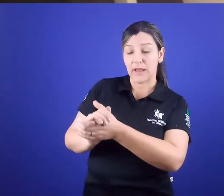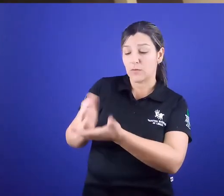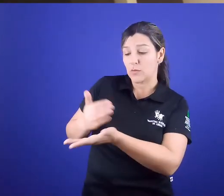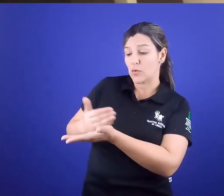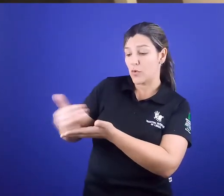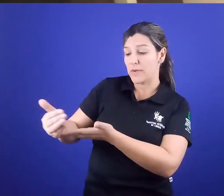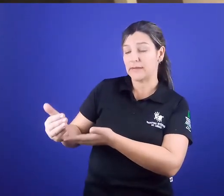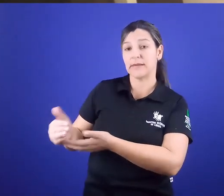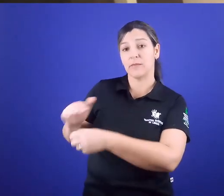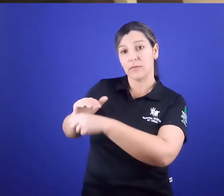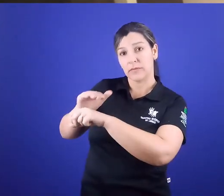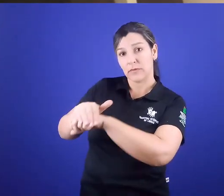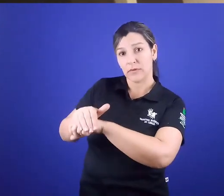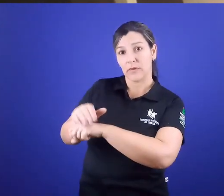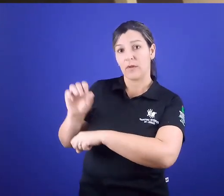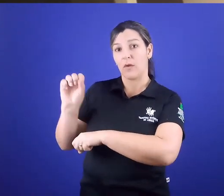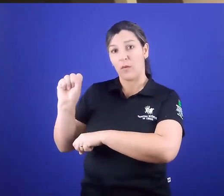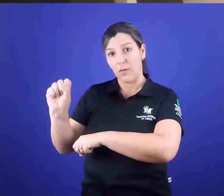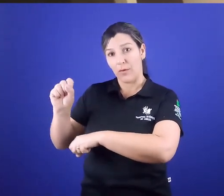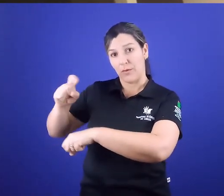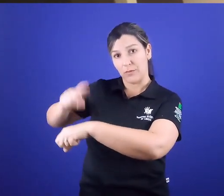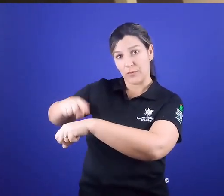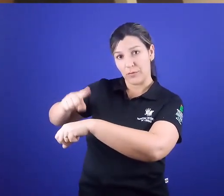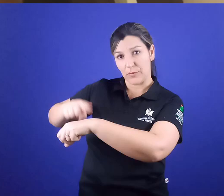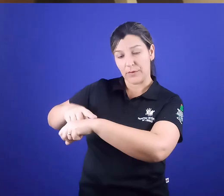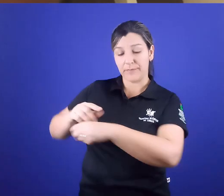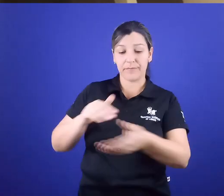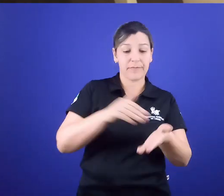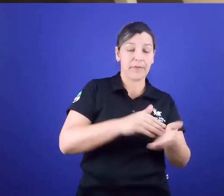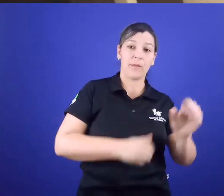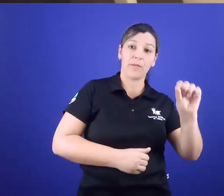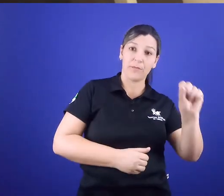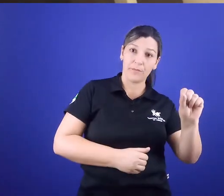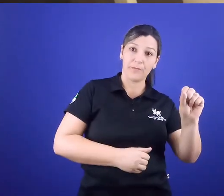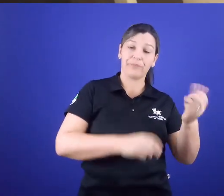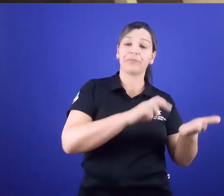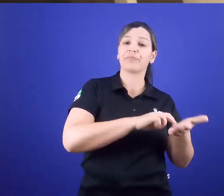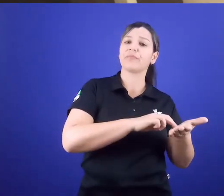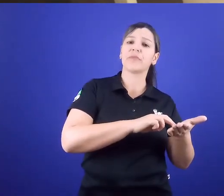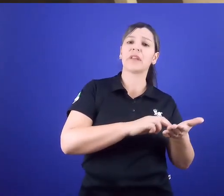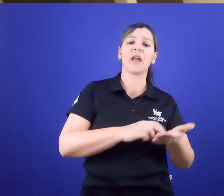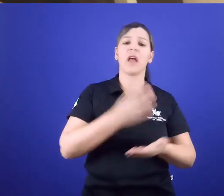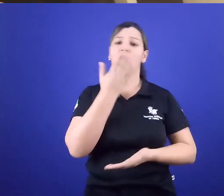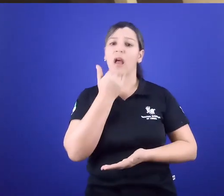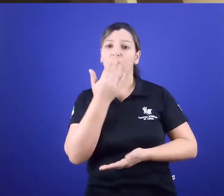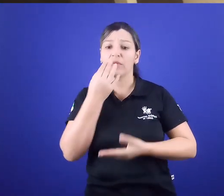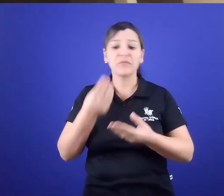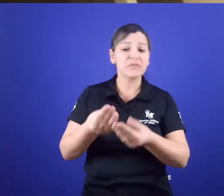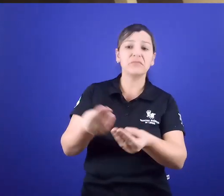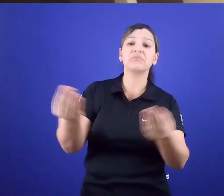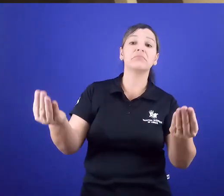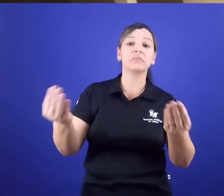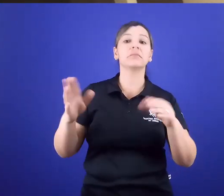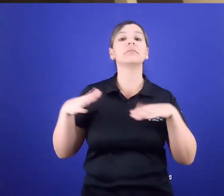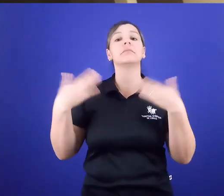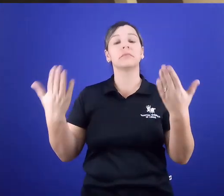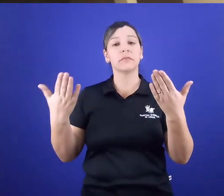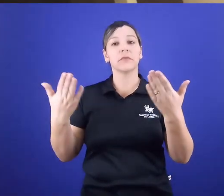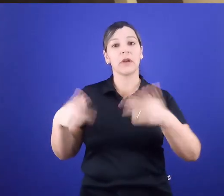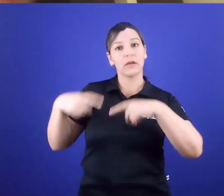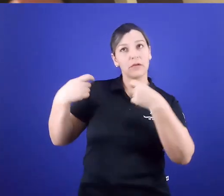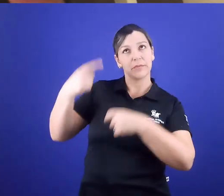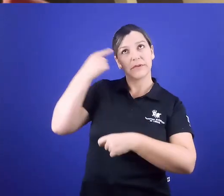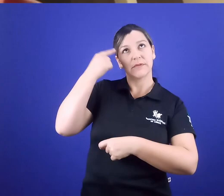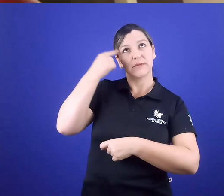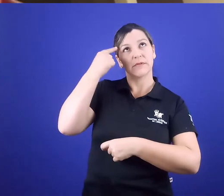da noite às 8 da manhã, eu tenho que pensar num cardápio de 8 da noite às 8 da manhã. O que é que eu vou servir? E aí eu vou linkar com